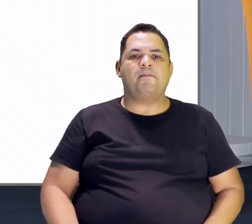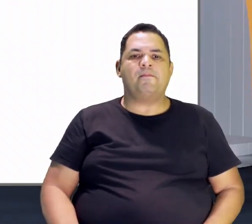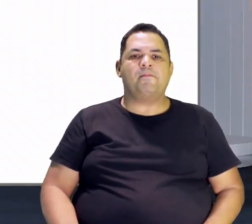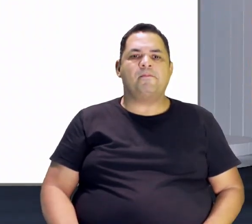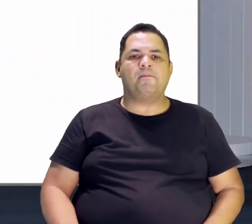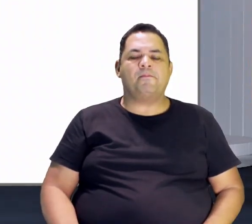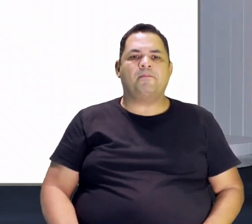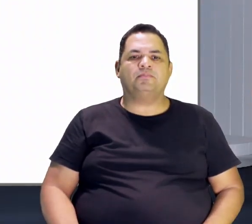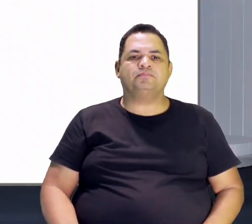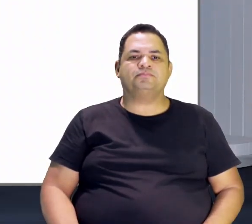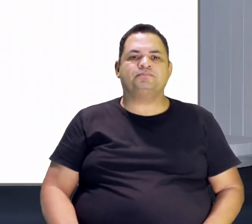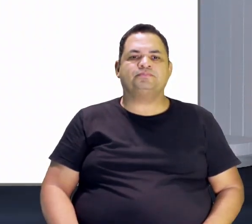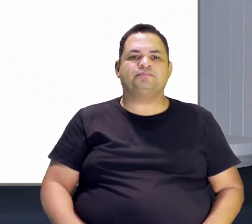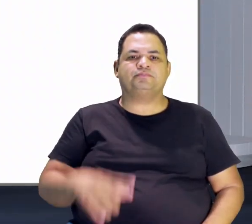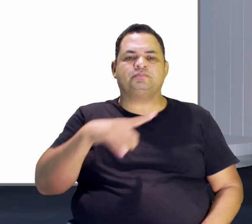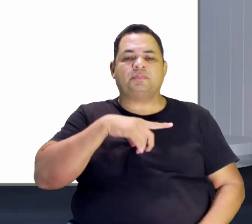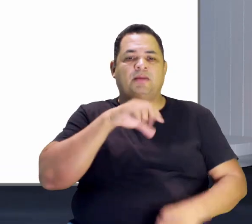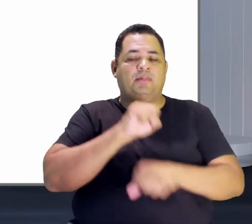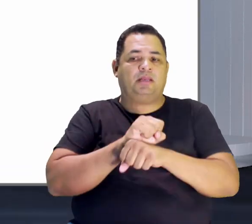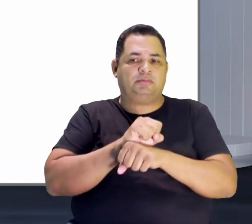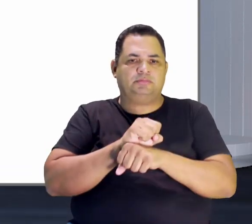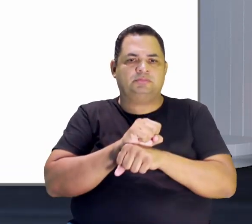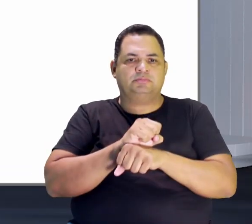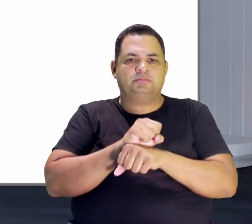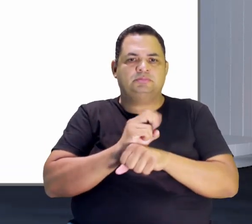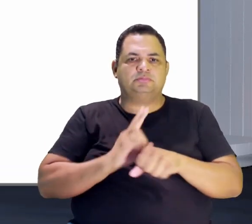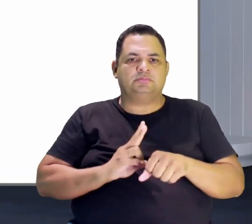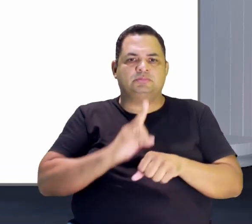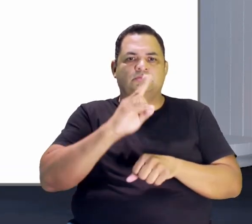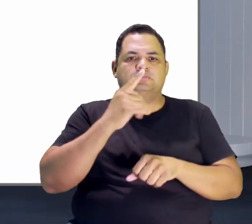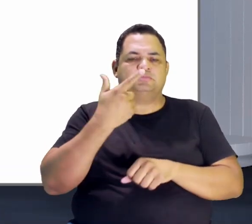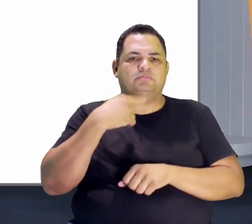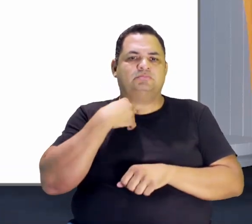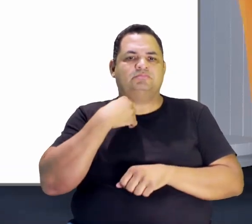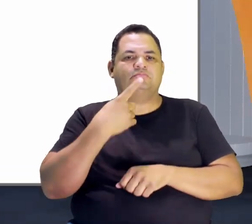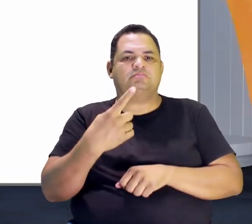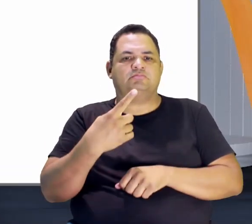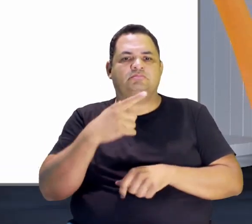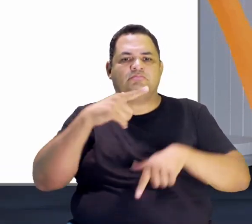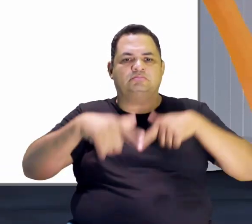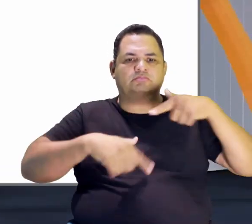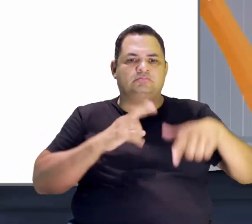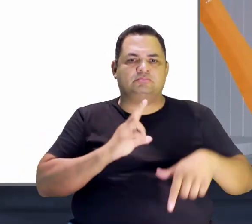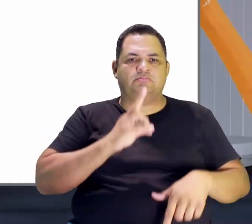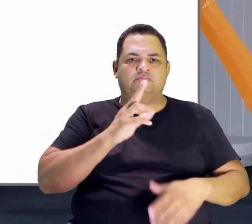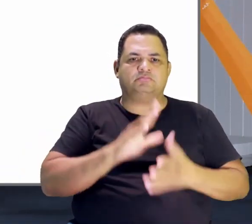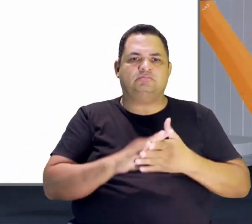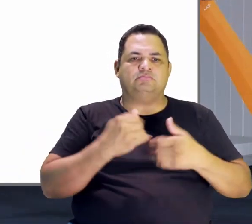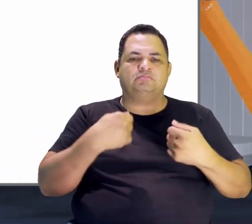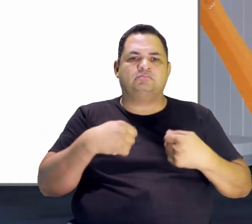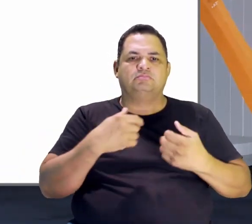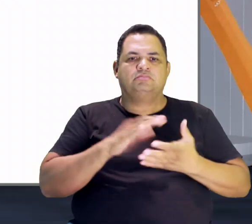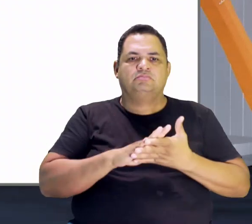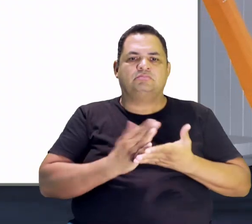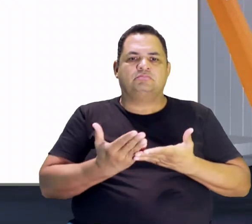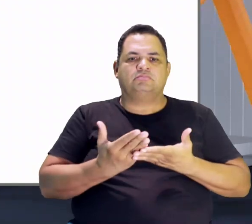dá zero. Eu estou em repouso por isso. A força-peso não tem como, ela age o tempo todo. Tem que pelo menos anular ela. E se tiver